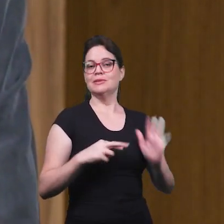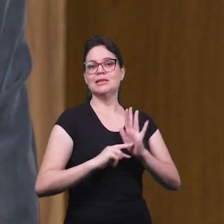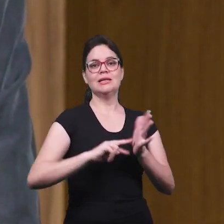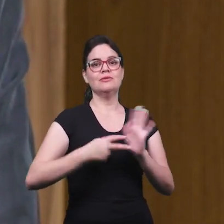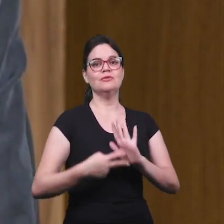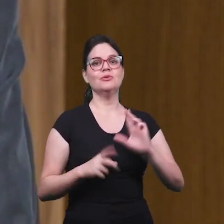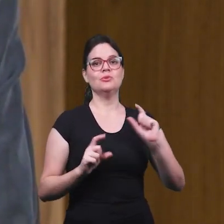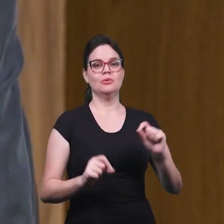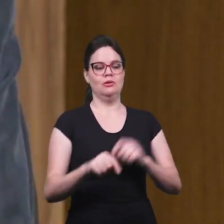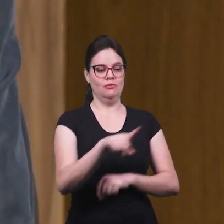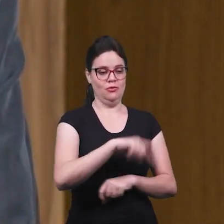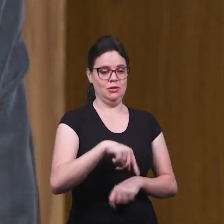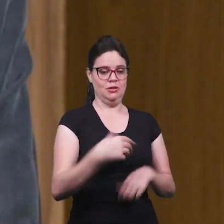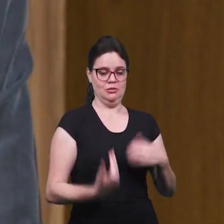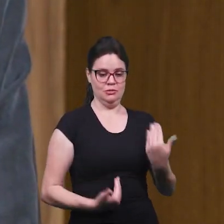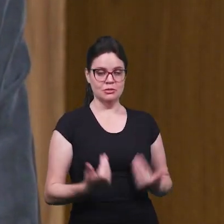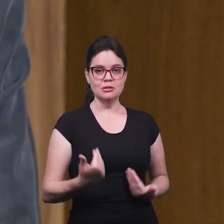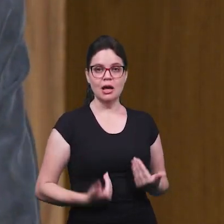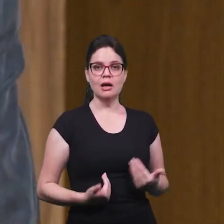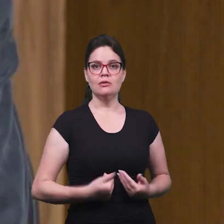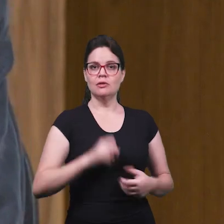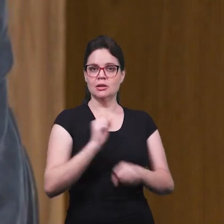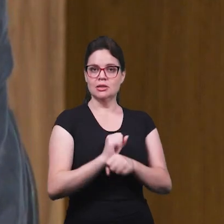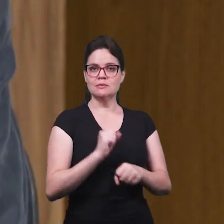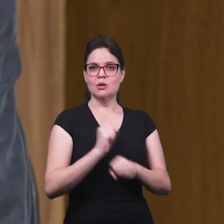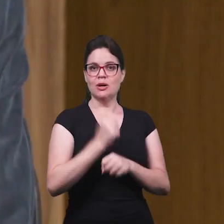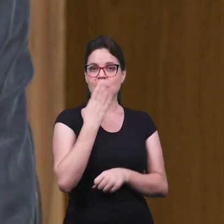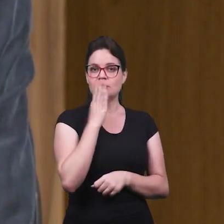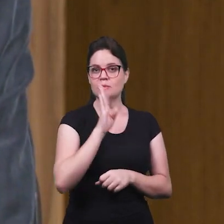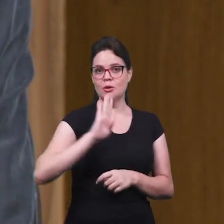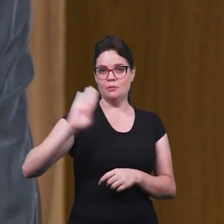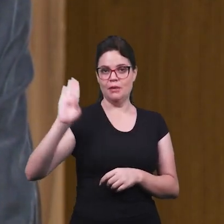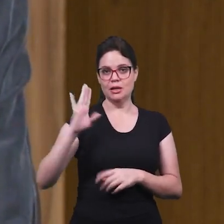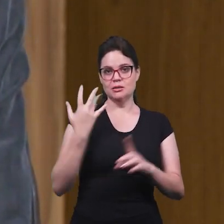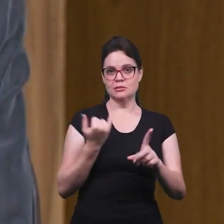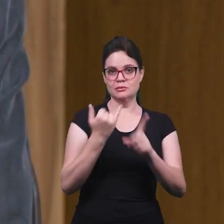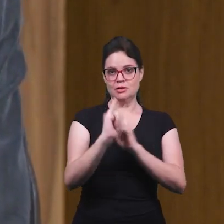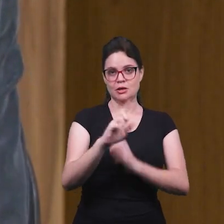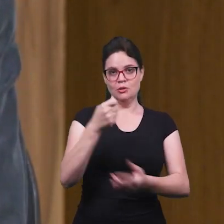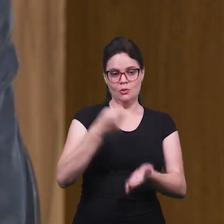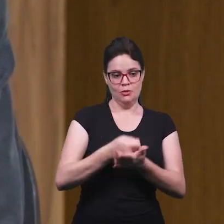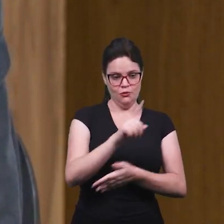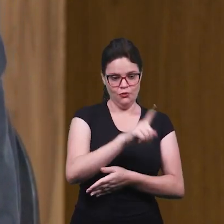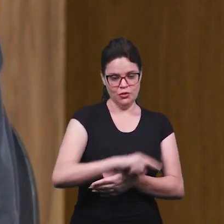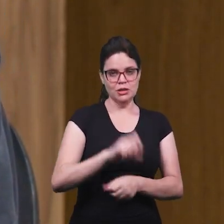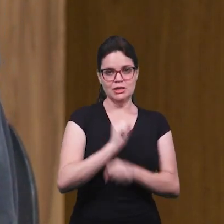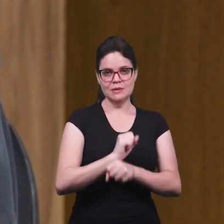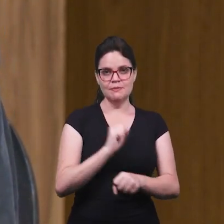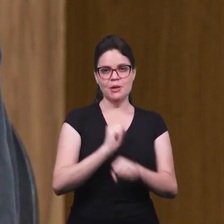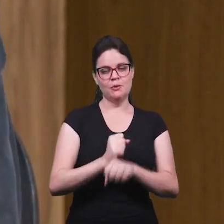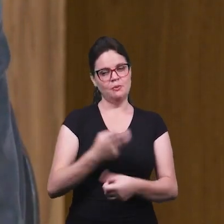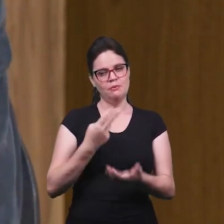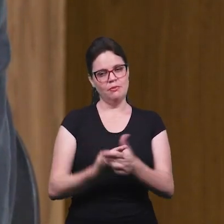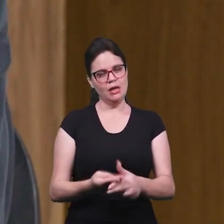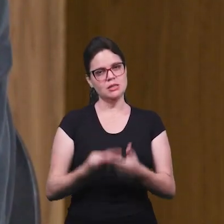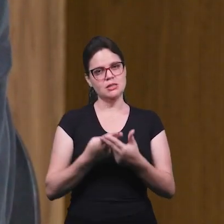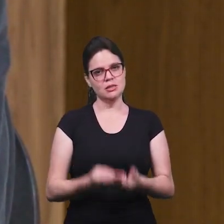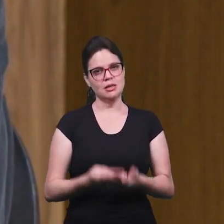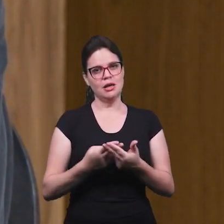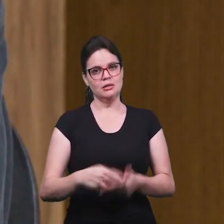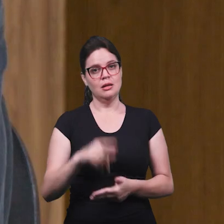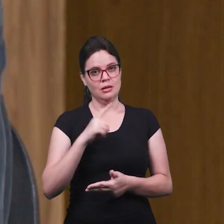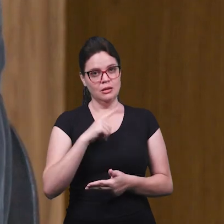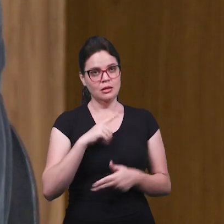esperar no Senhor Jesus, porque a profecia se cumpriria. Então a igreja fiel esperou a palavra da